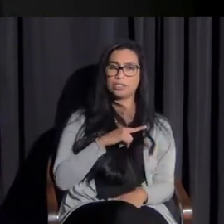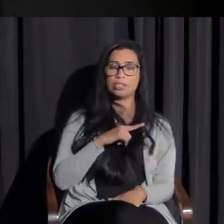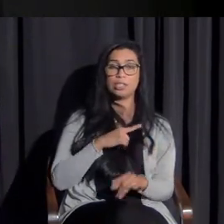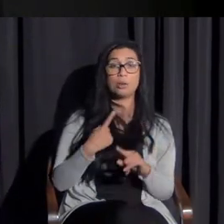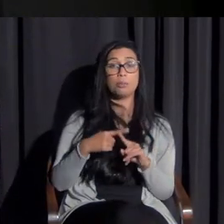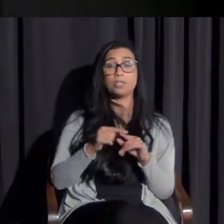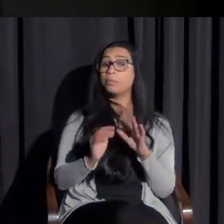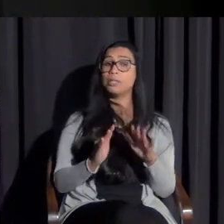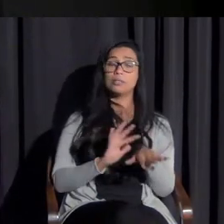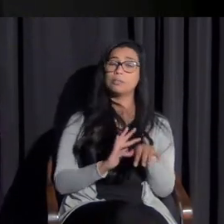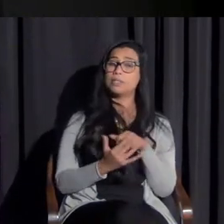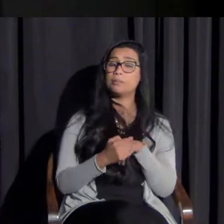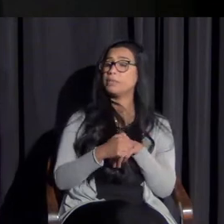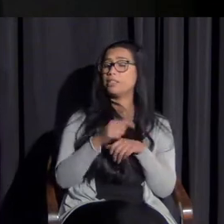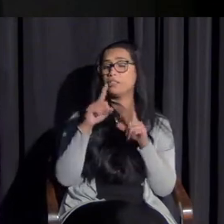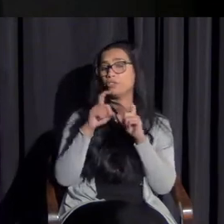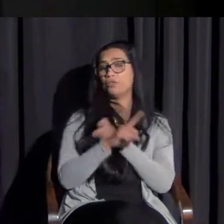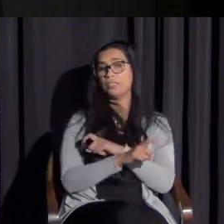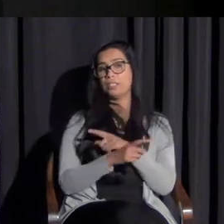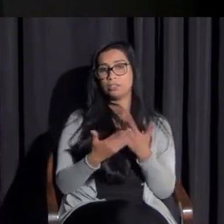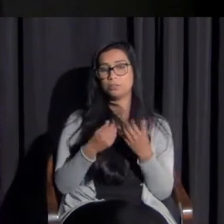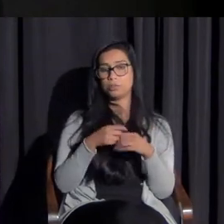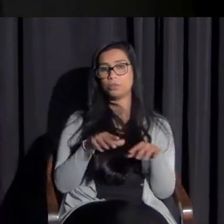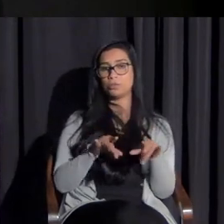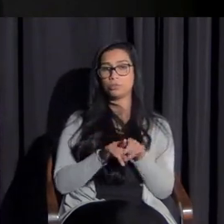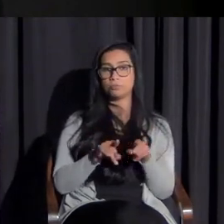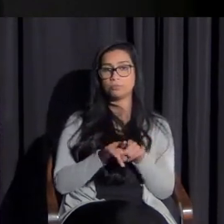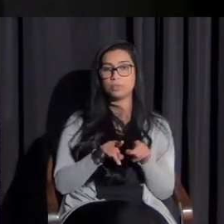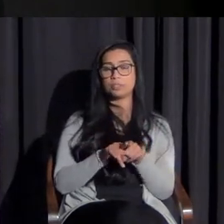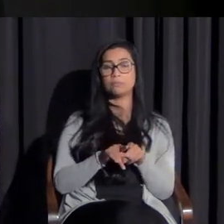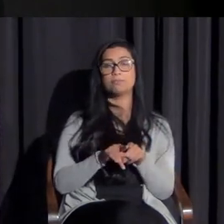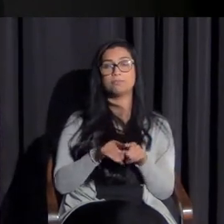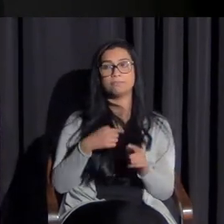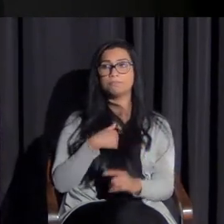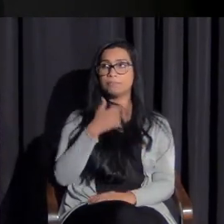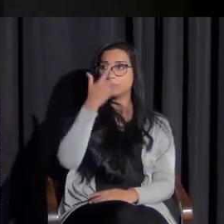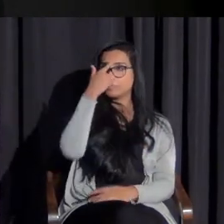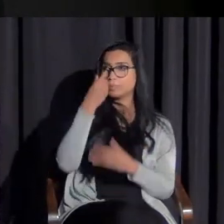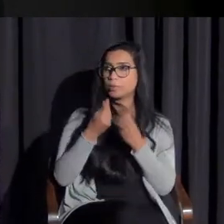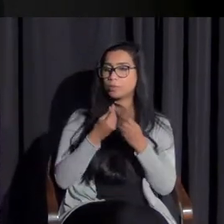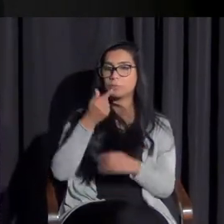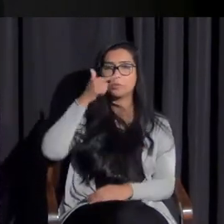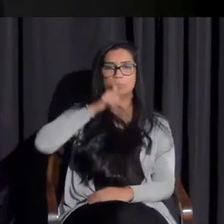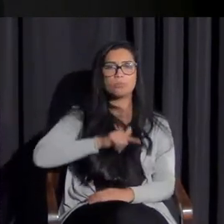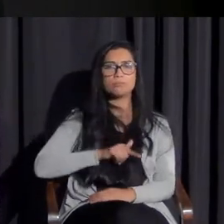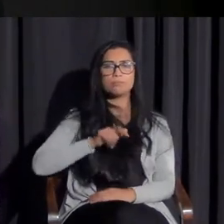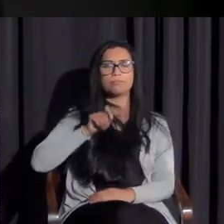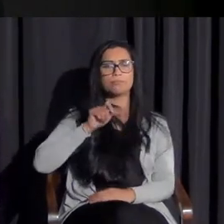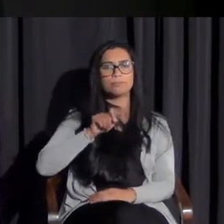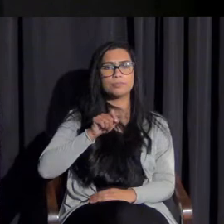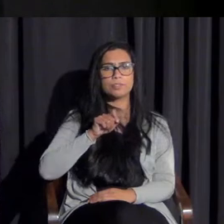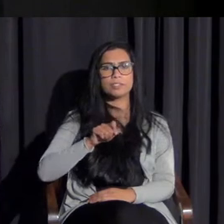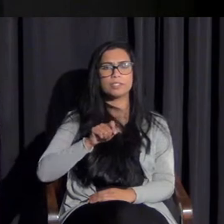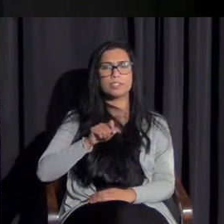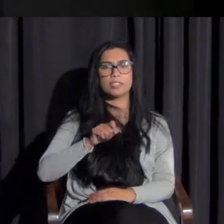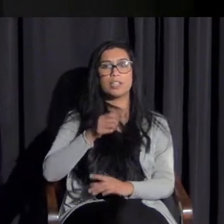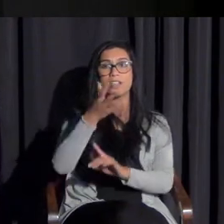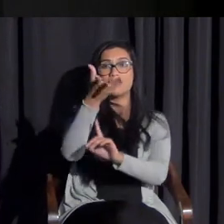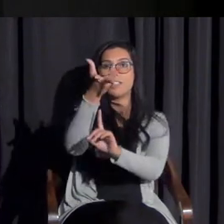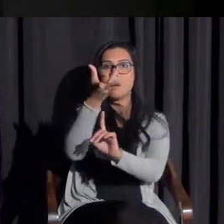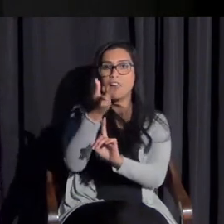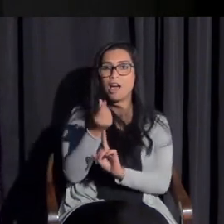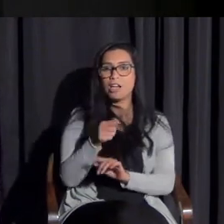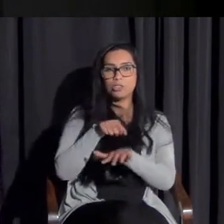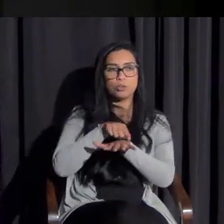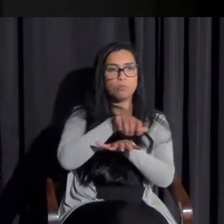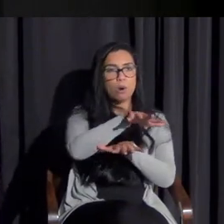pandêmica. E aí, em meio também a esse exercício de como a gente consegue fazer com que a nossa arte chegue a esses lugares,